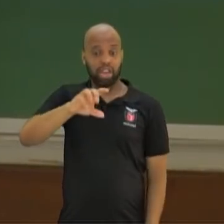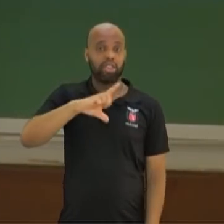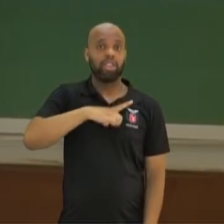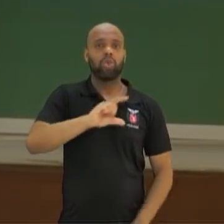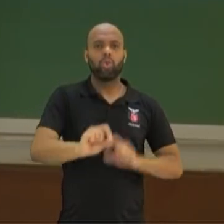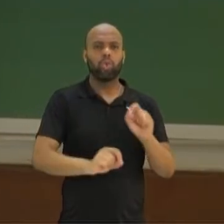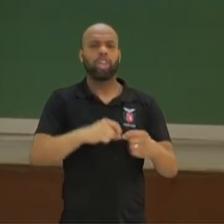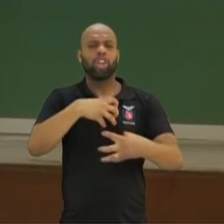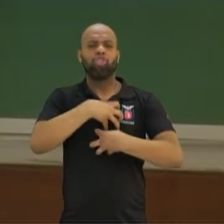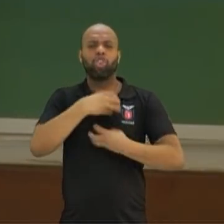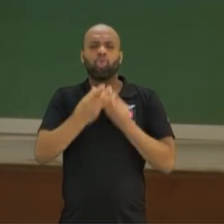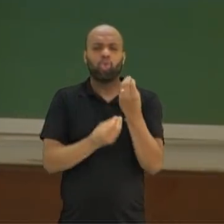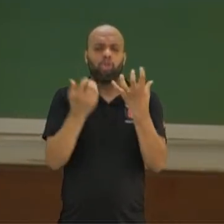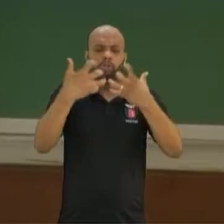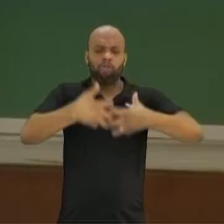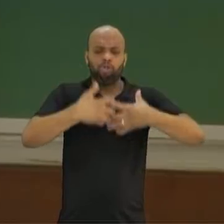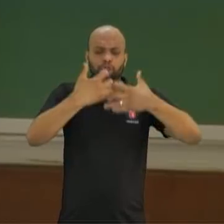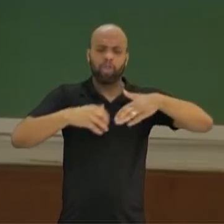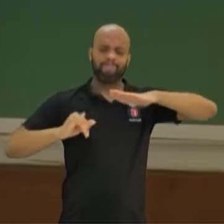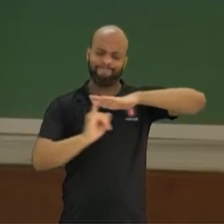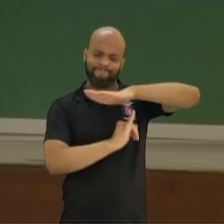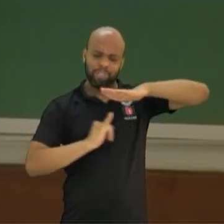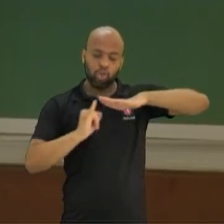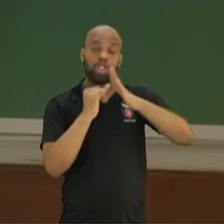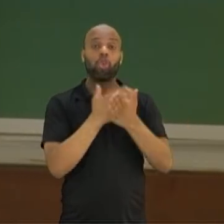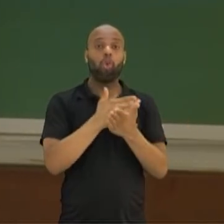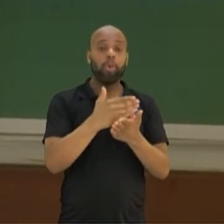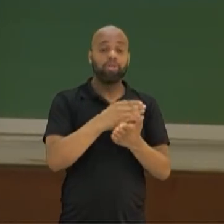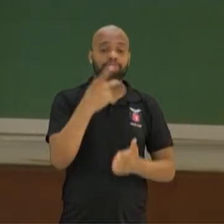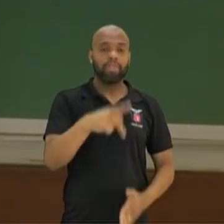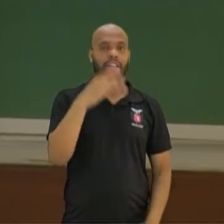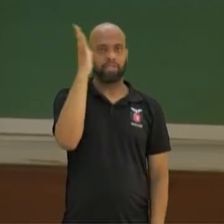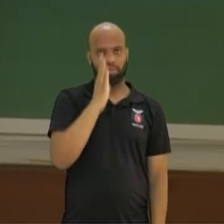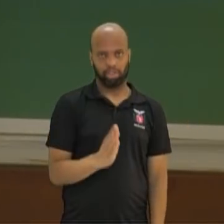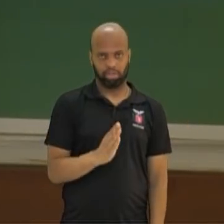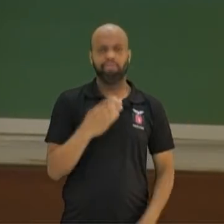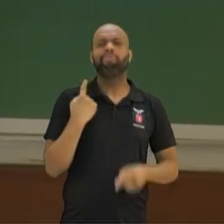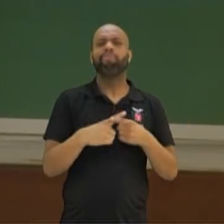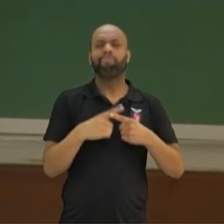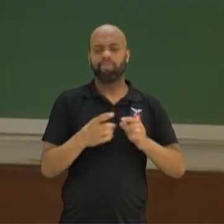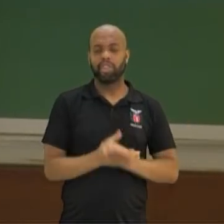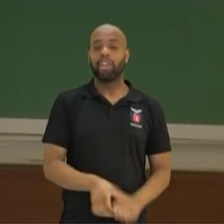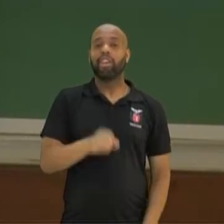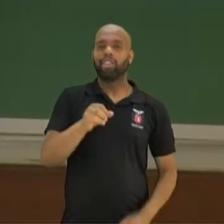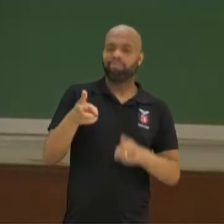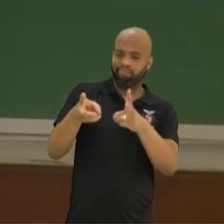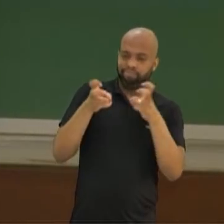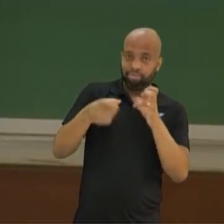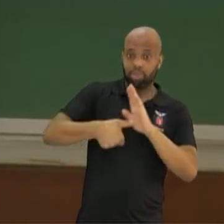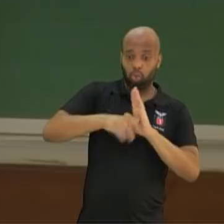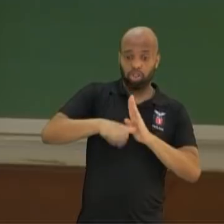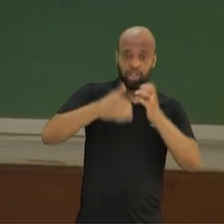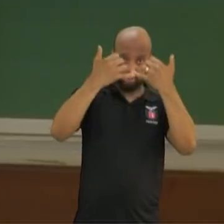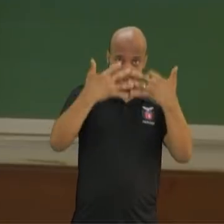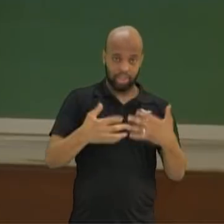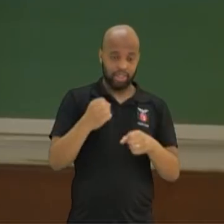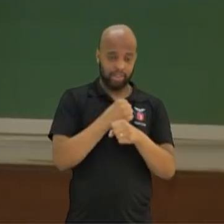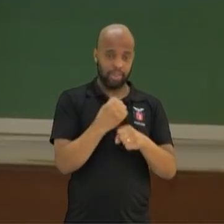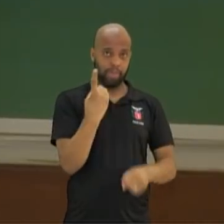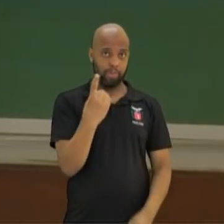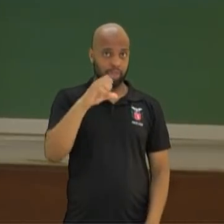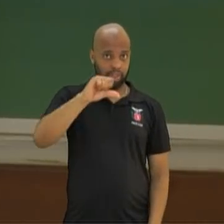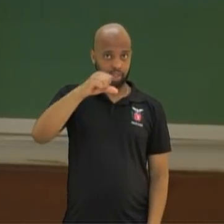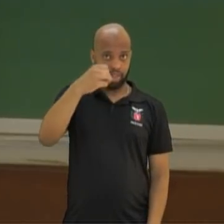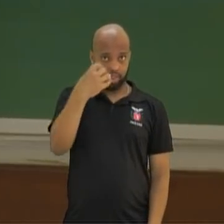entender o mecanismo que as indústrias assumiram aqui no Brasil. Por quê? Porque se nós observarmos, eu falei década de 40, eu